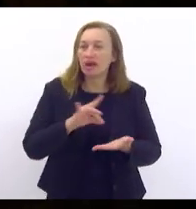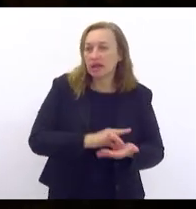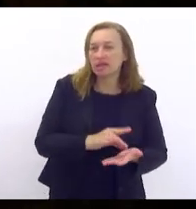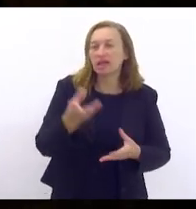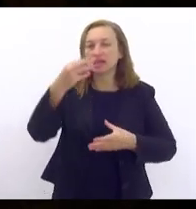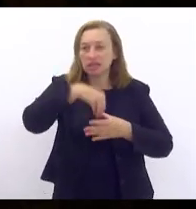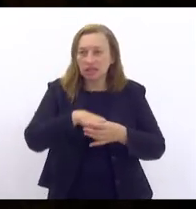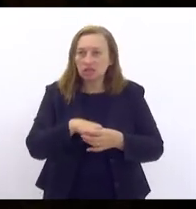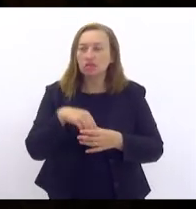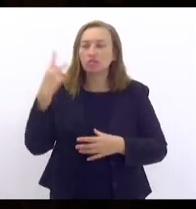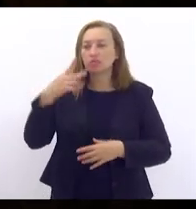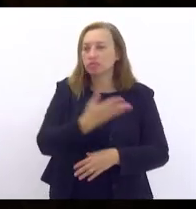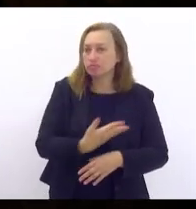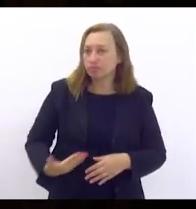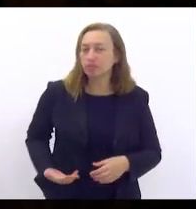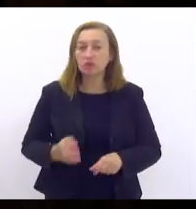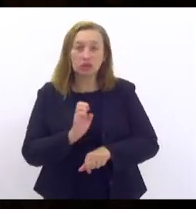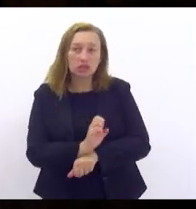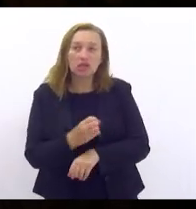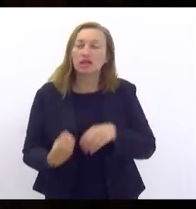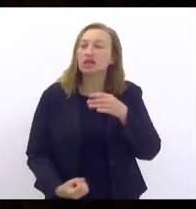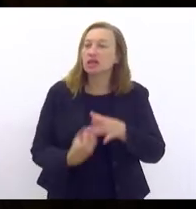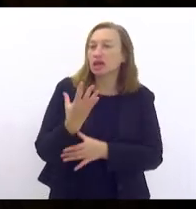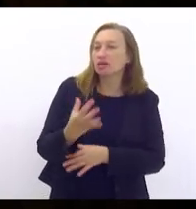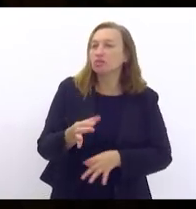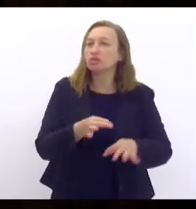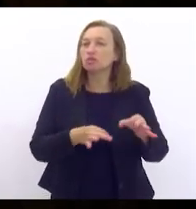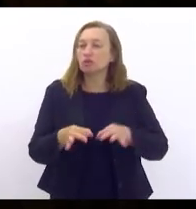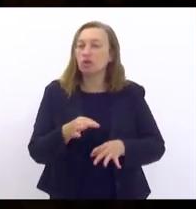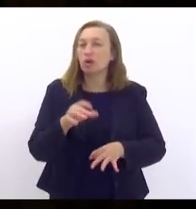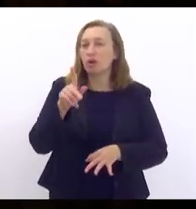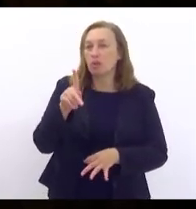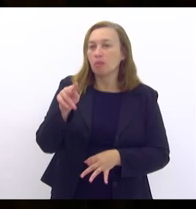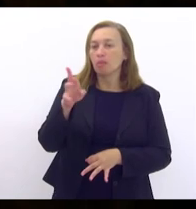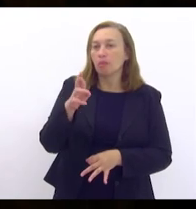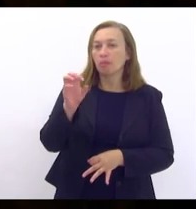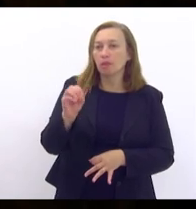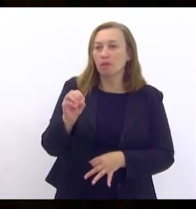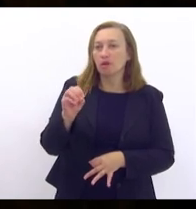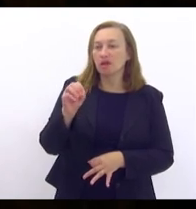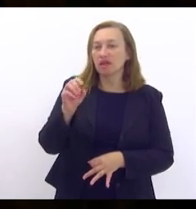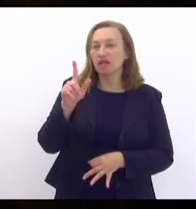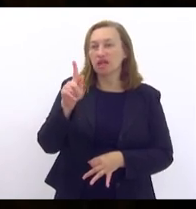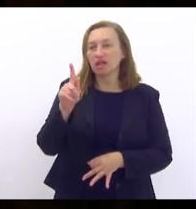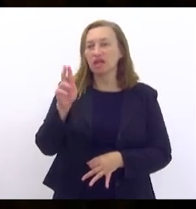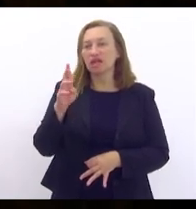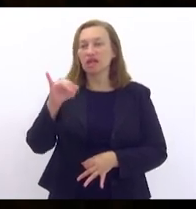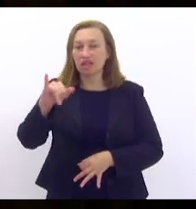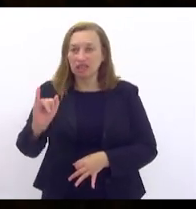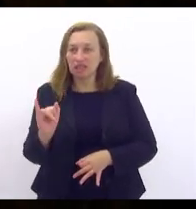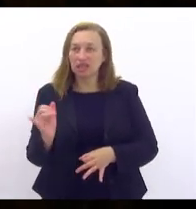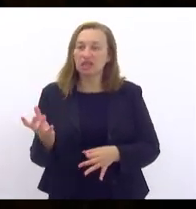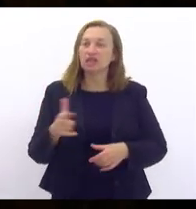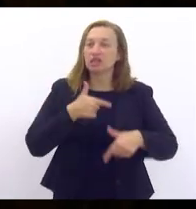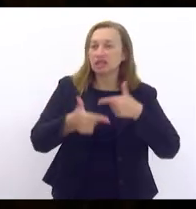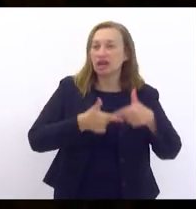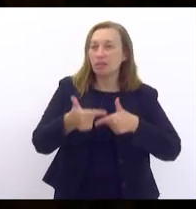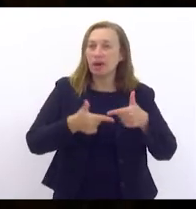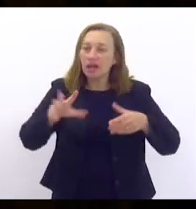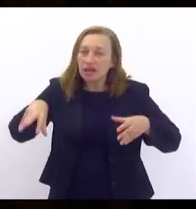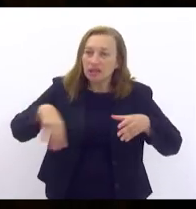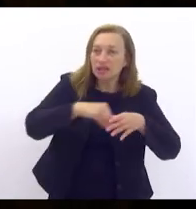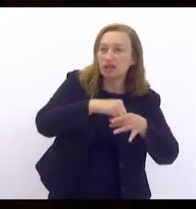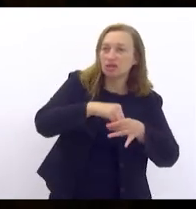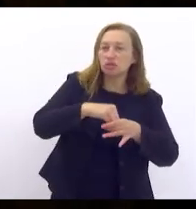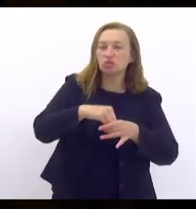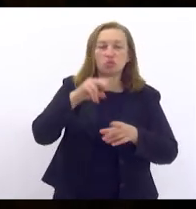política pública do Estado criamos um programa que é o progride é um programa que ele trabalha dentro de uma lógica de uma